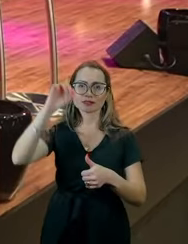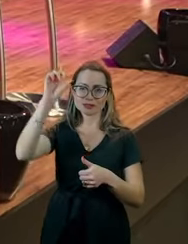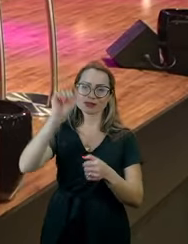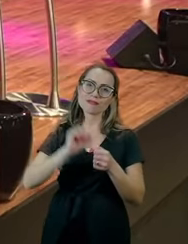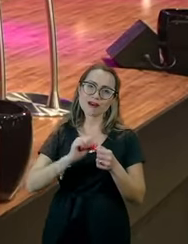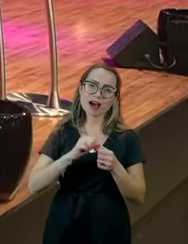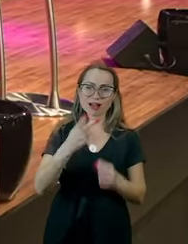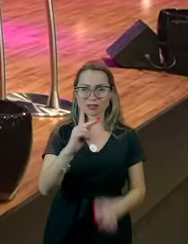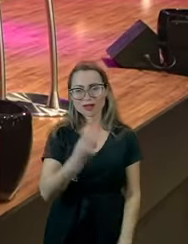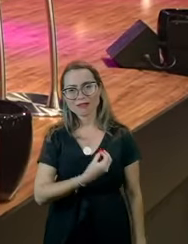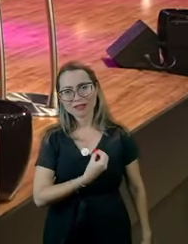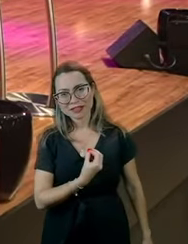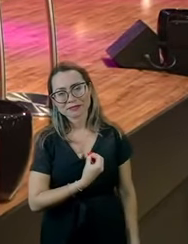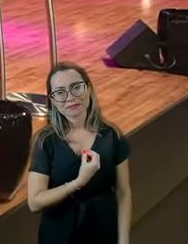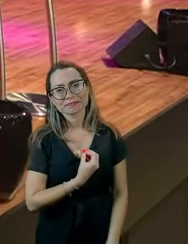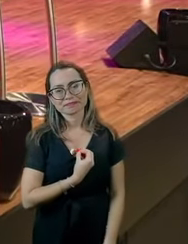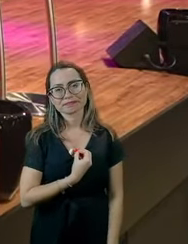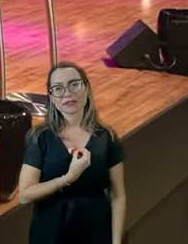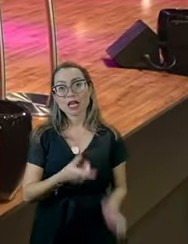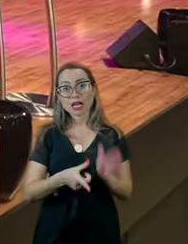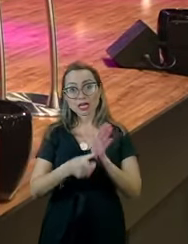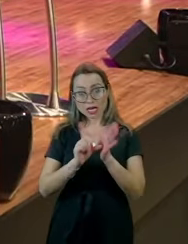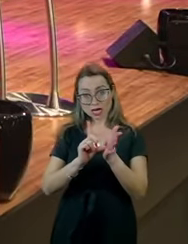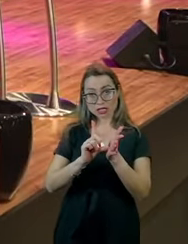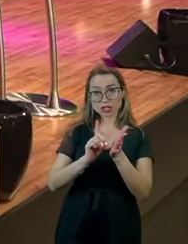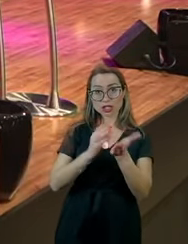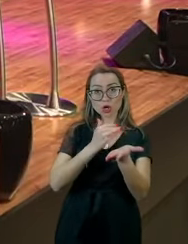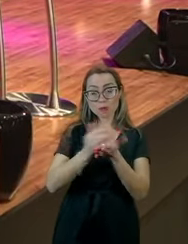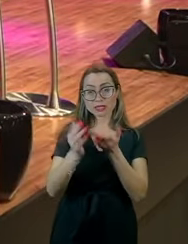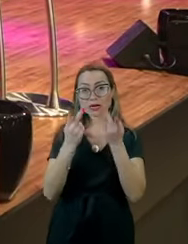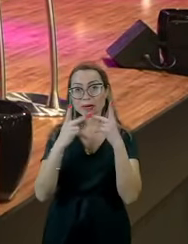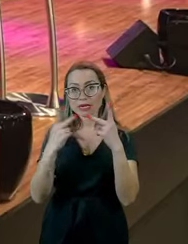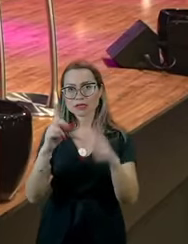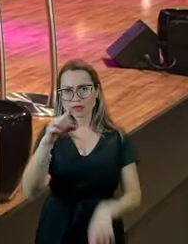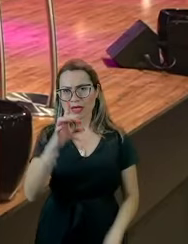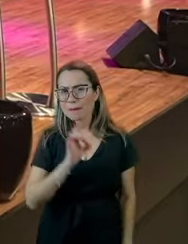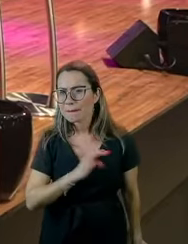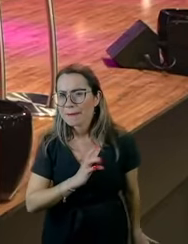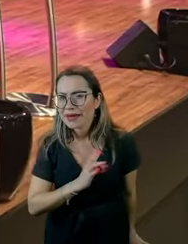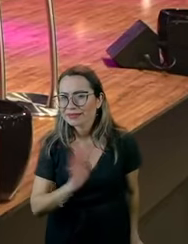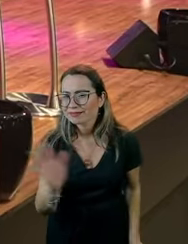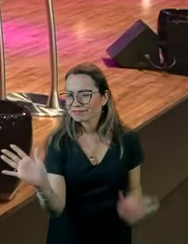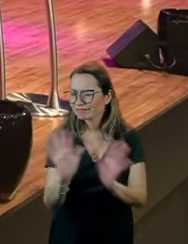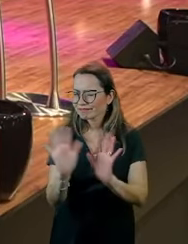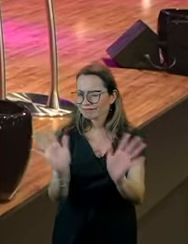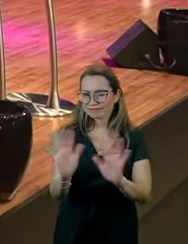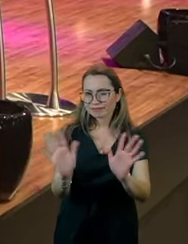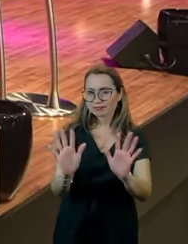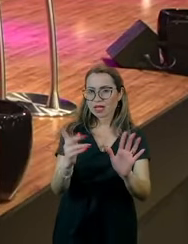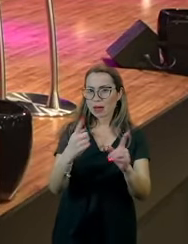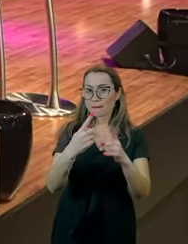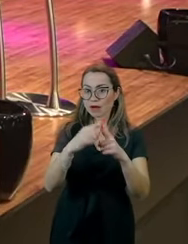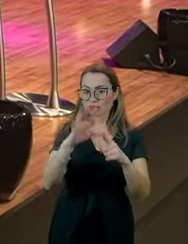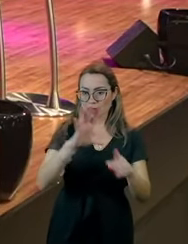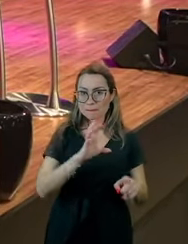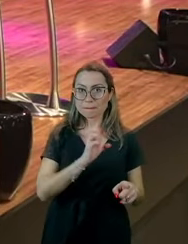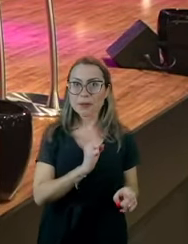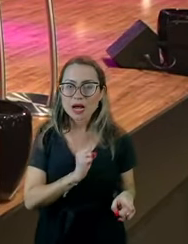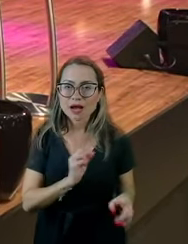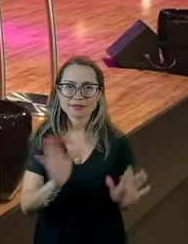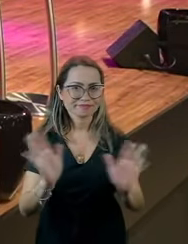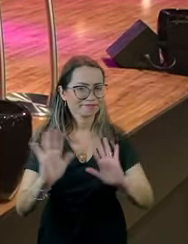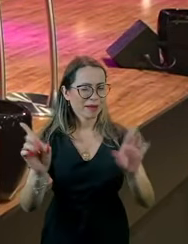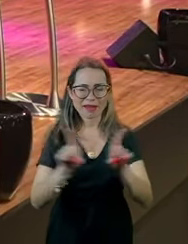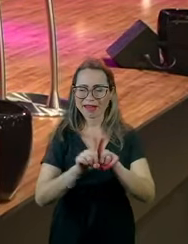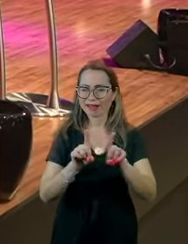deixar, antes de continuar, não quero perder essa palavra: não tenha medo, mas não coloque a sua mão. Assim como Zacarias